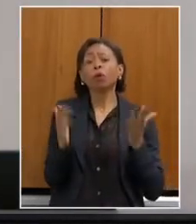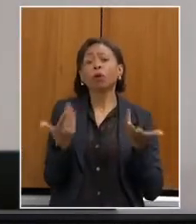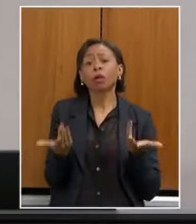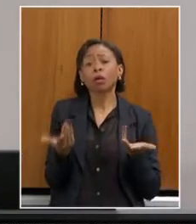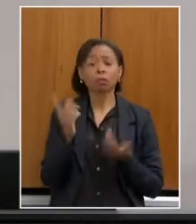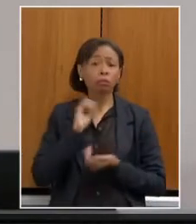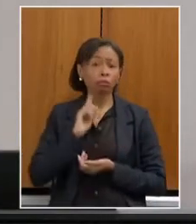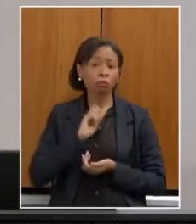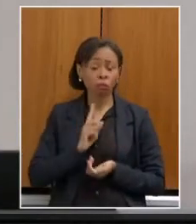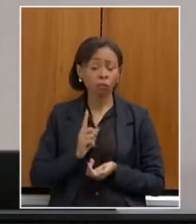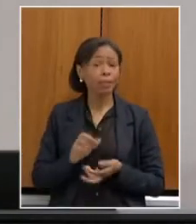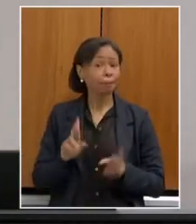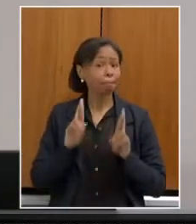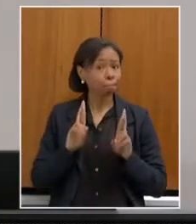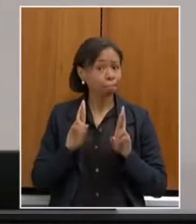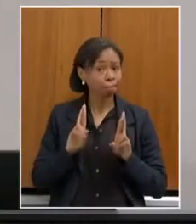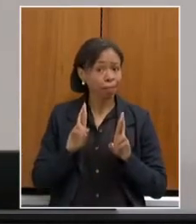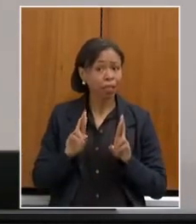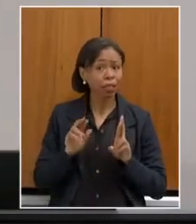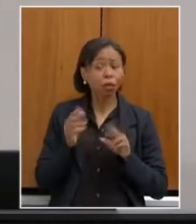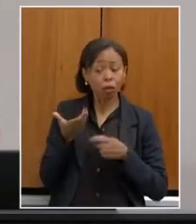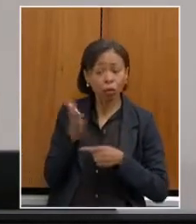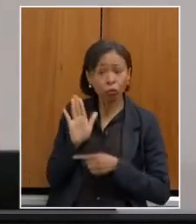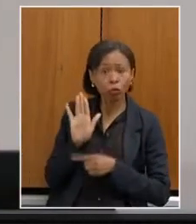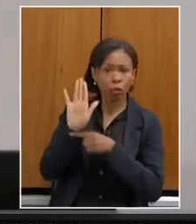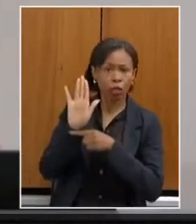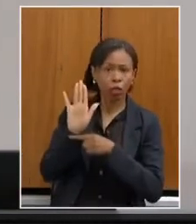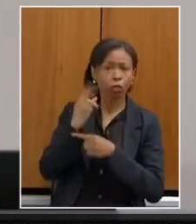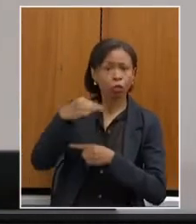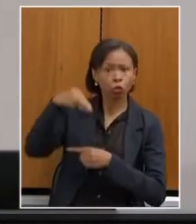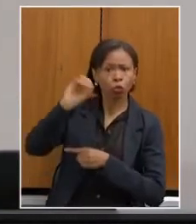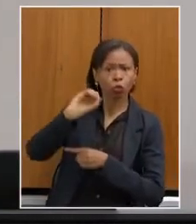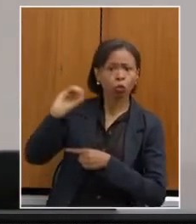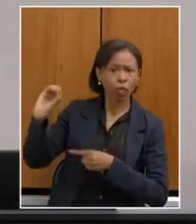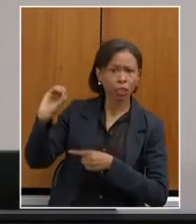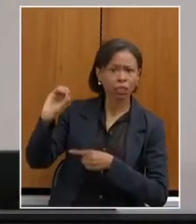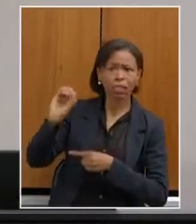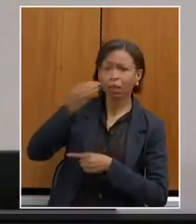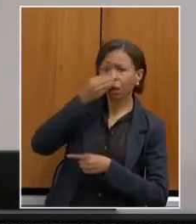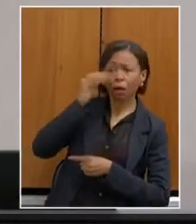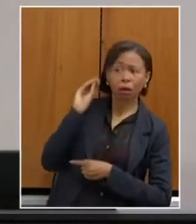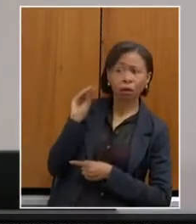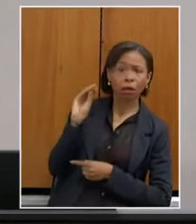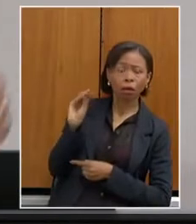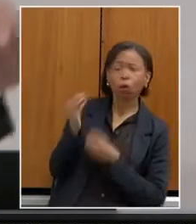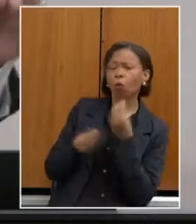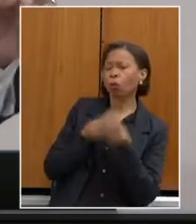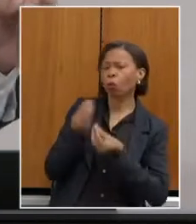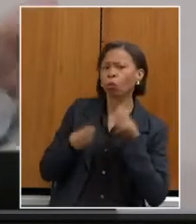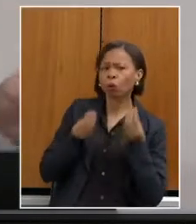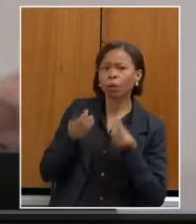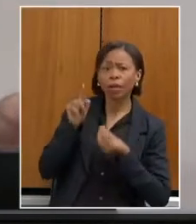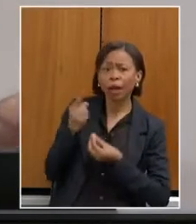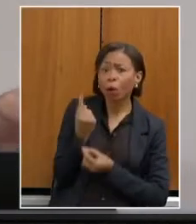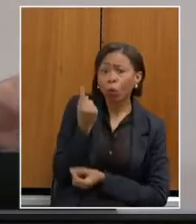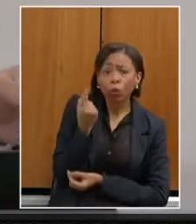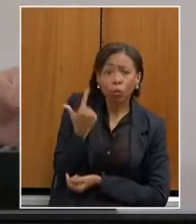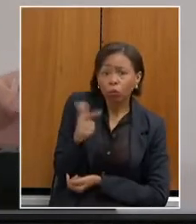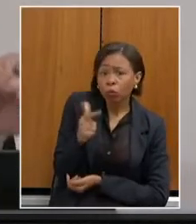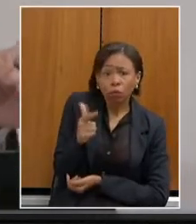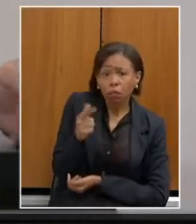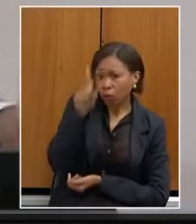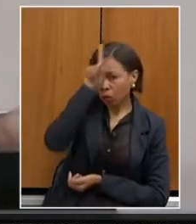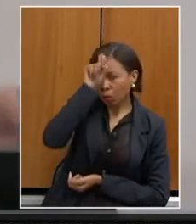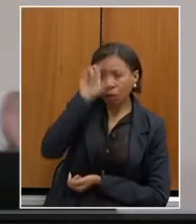Minas, que está absolutamente abandonado, é a única região do Estado que não tem um hospital regional e fica a Prefeitura de